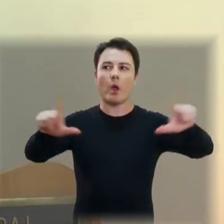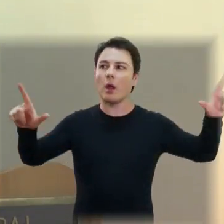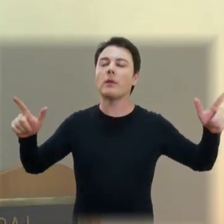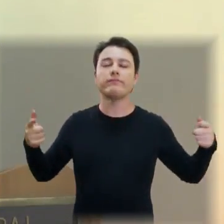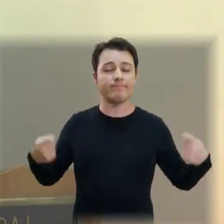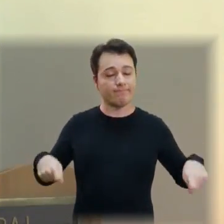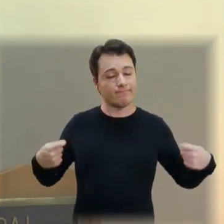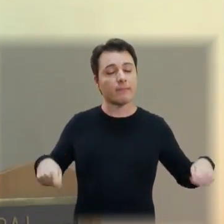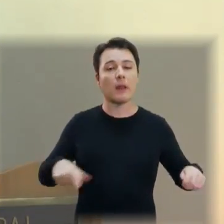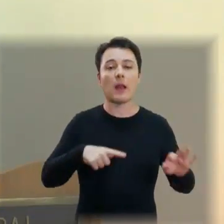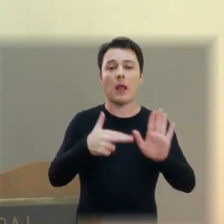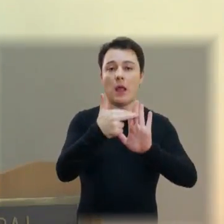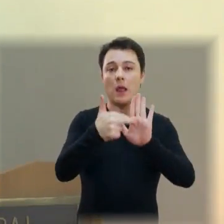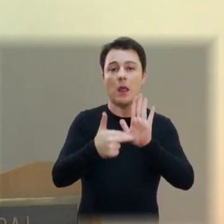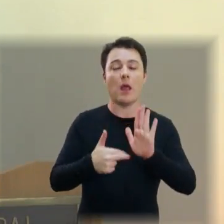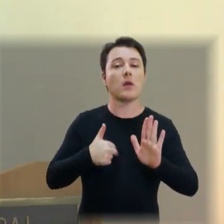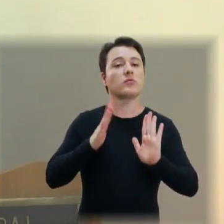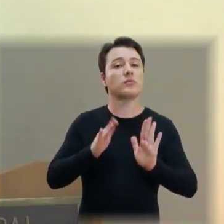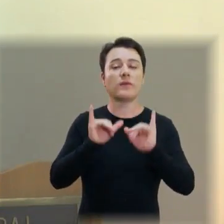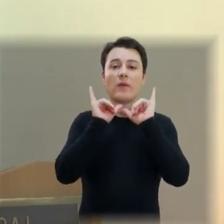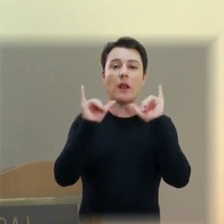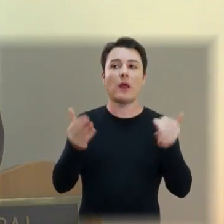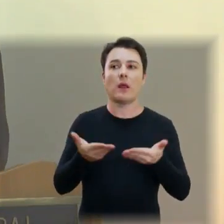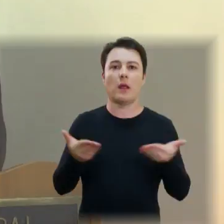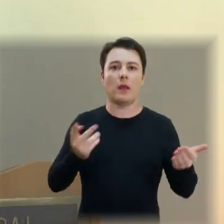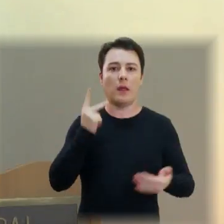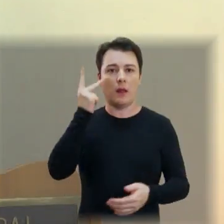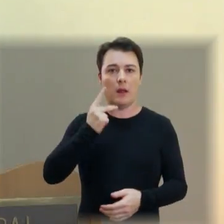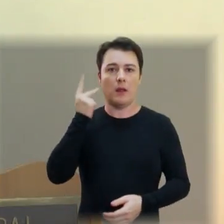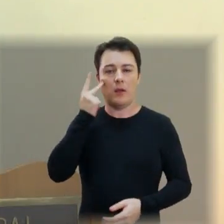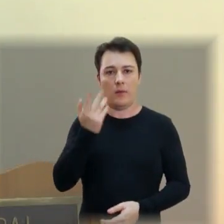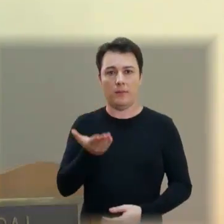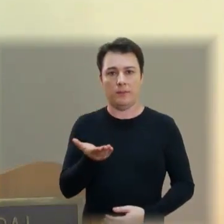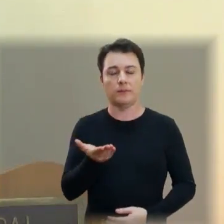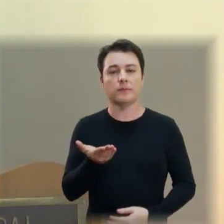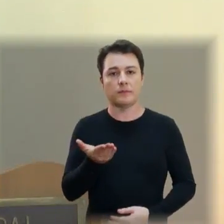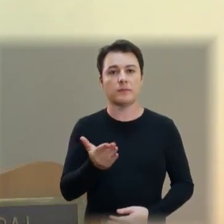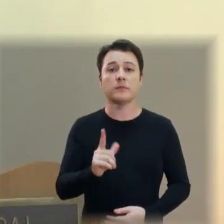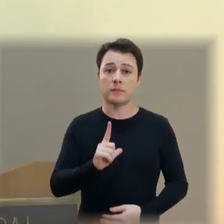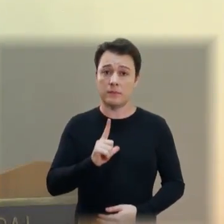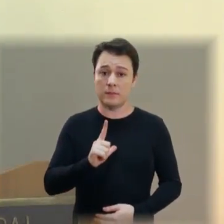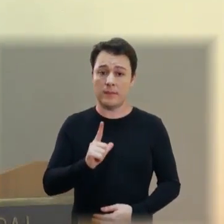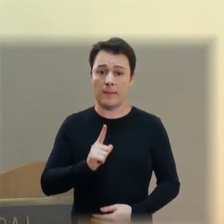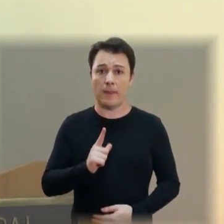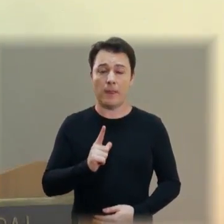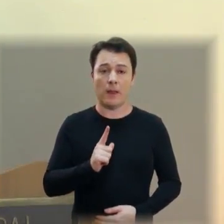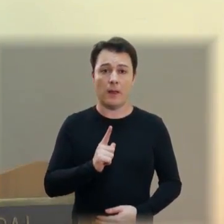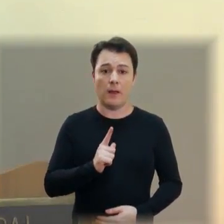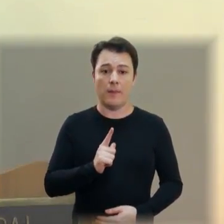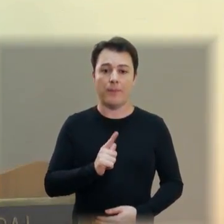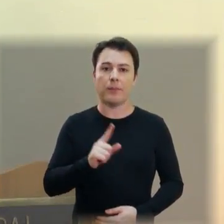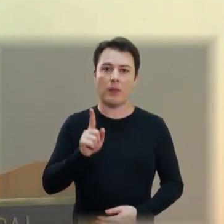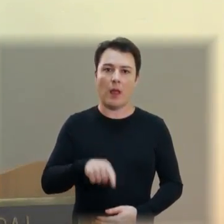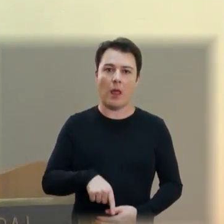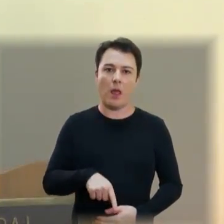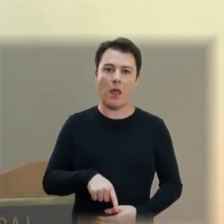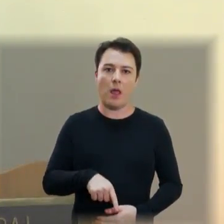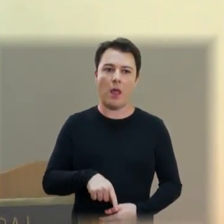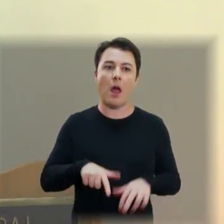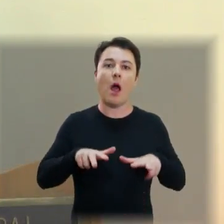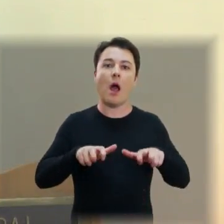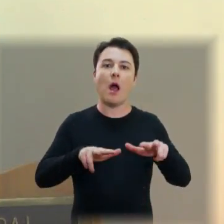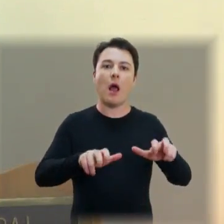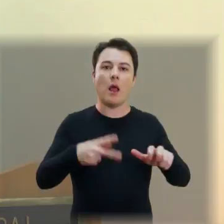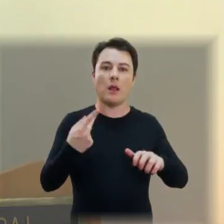né? Já passei aos vereadores para que tomem conhecimento. Existe questão de análise da nossa